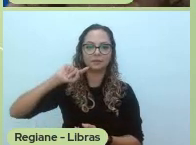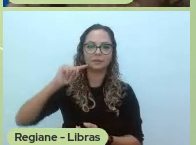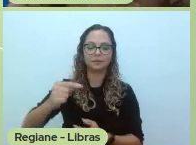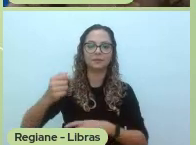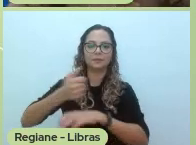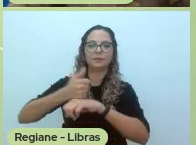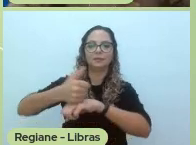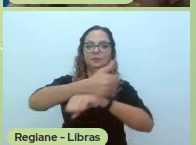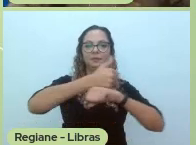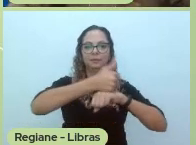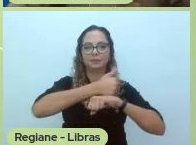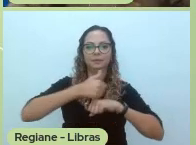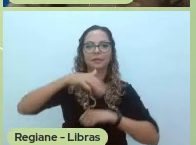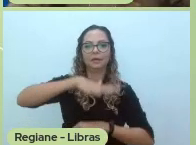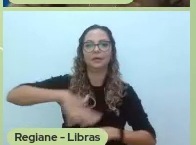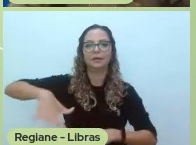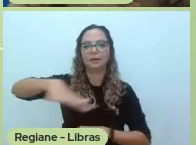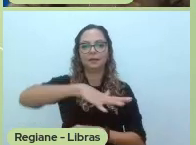tecnologia, né,